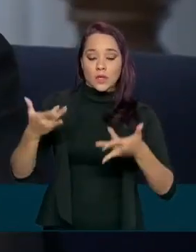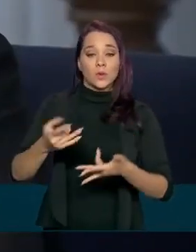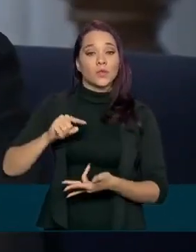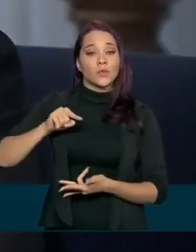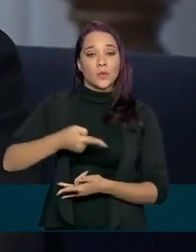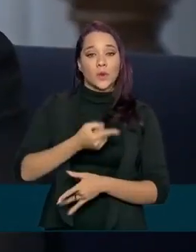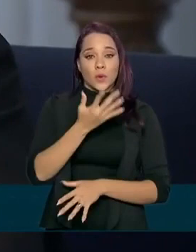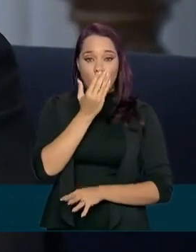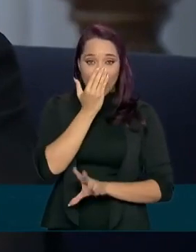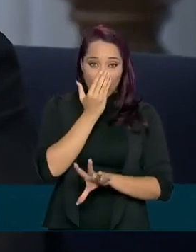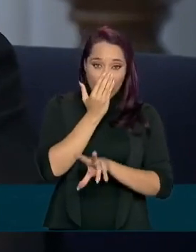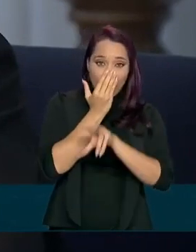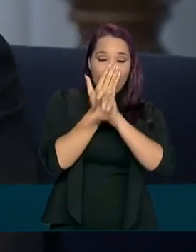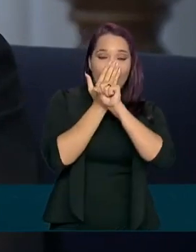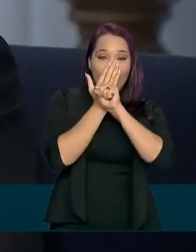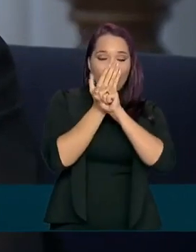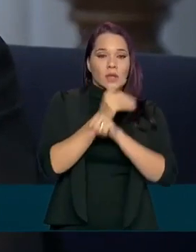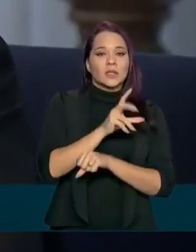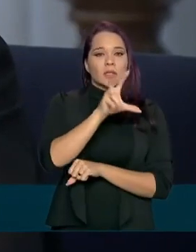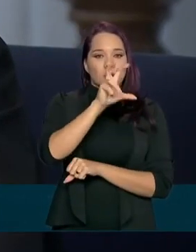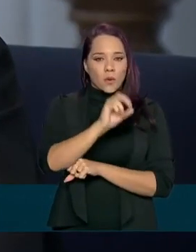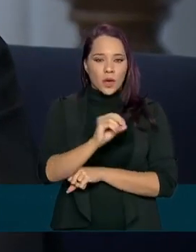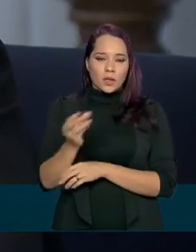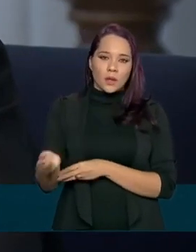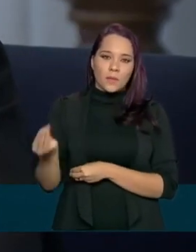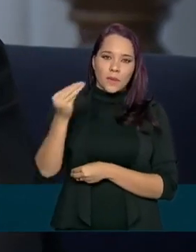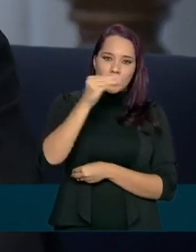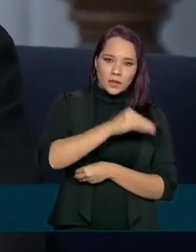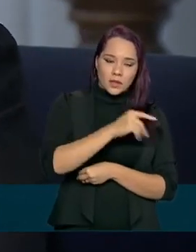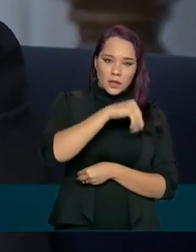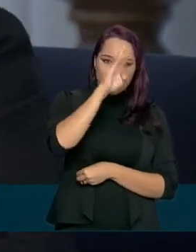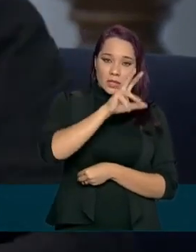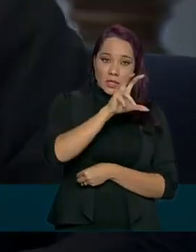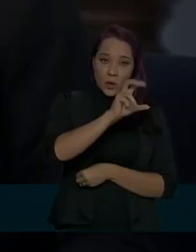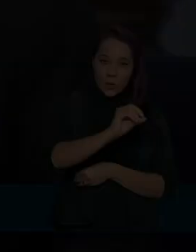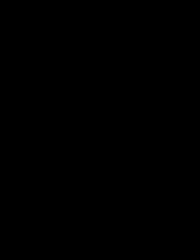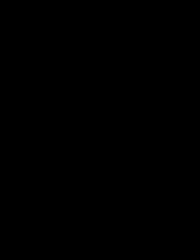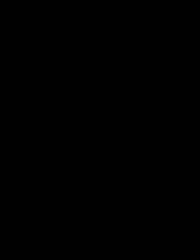1000 respiradores foi acertado que 50 seriam repassados ao nosso país irmão o paraguai ok